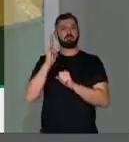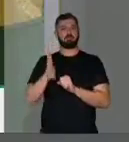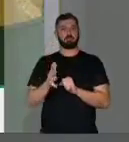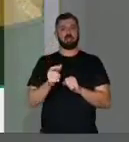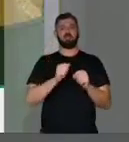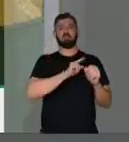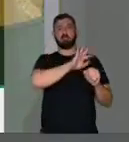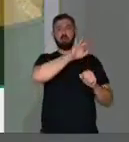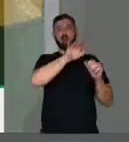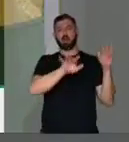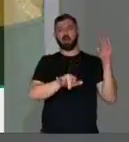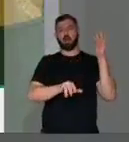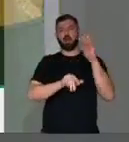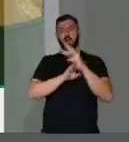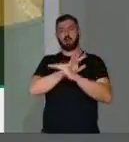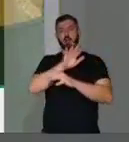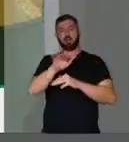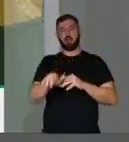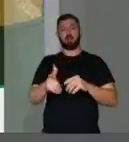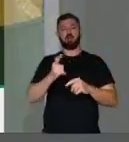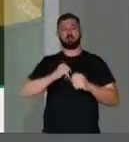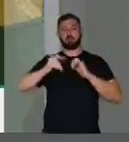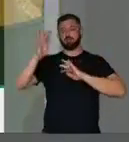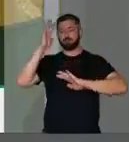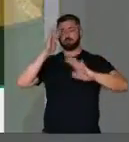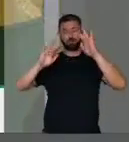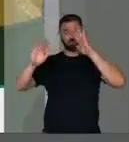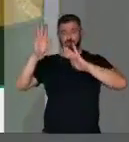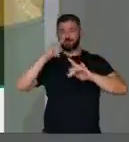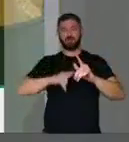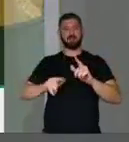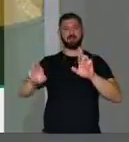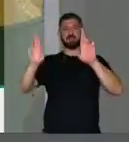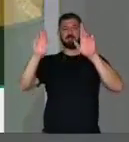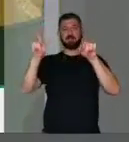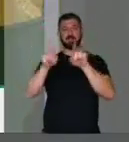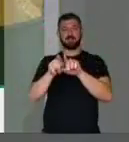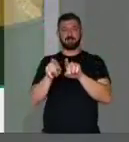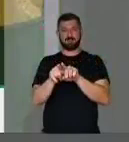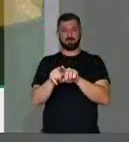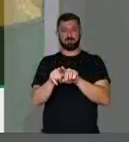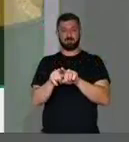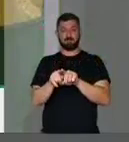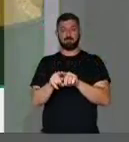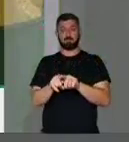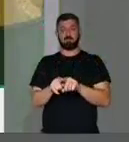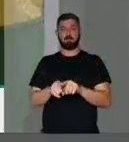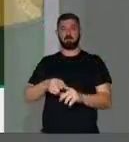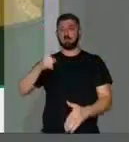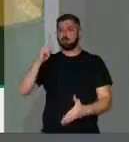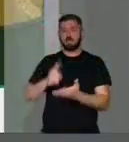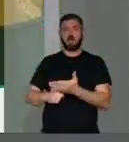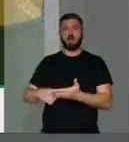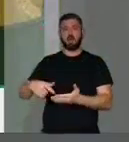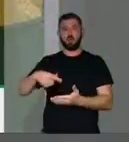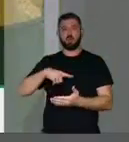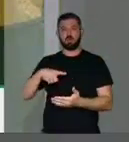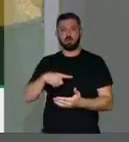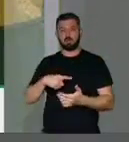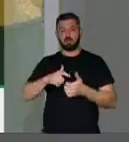de imigração repleto de sonhos e de esperanças, de